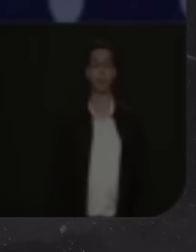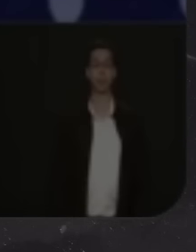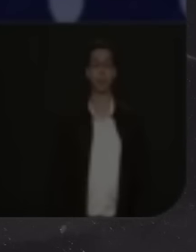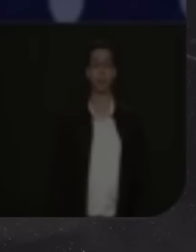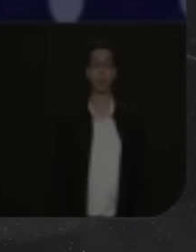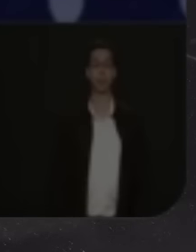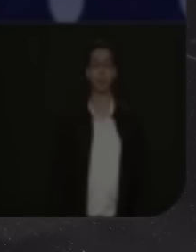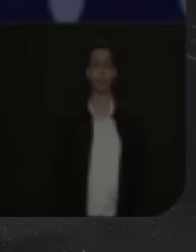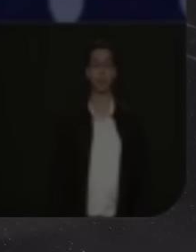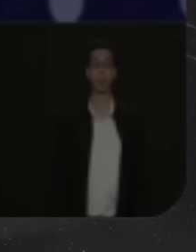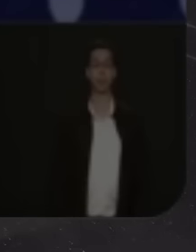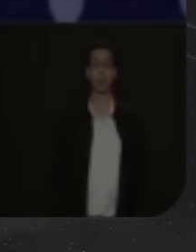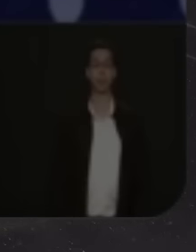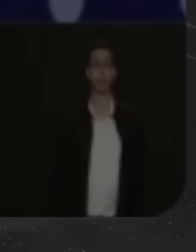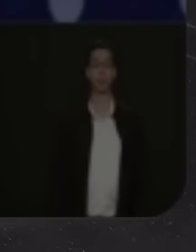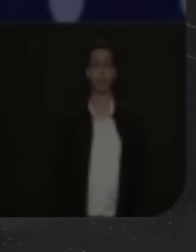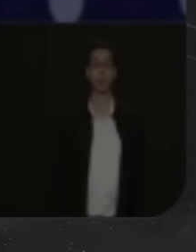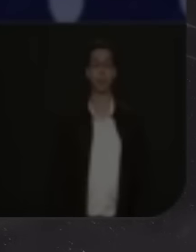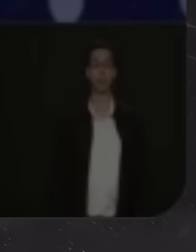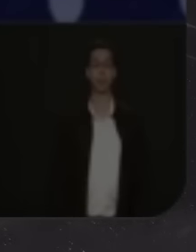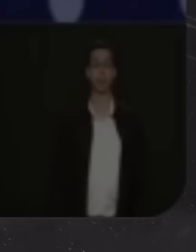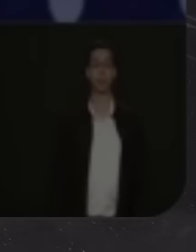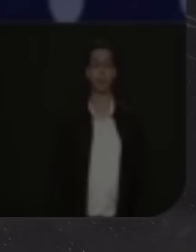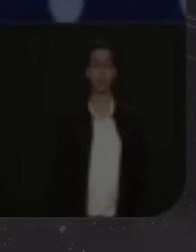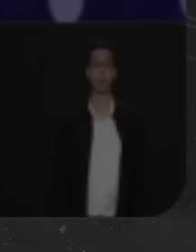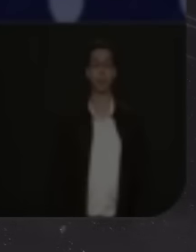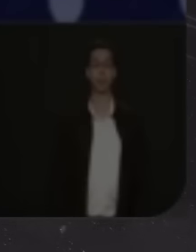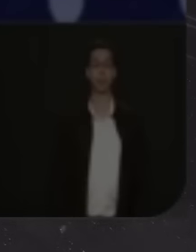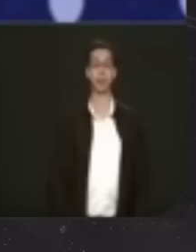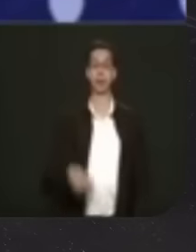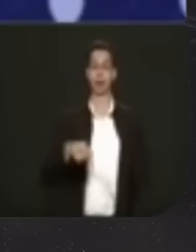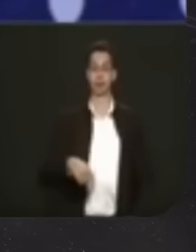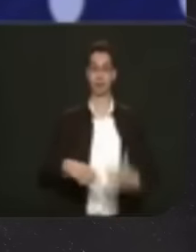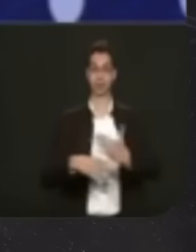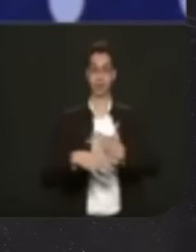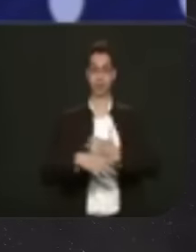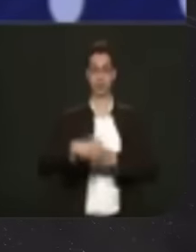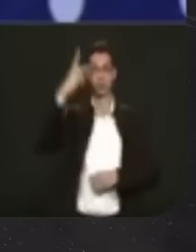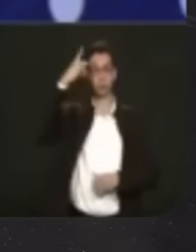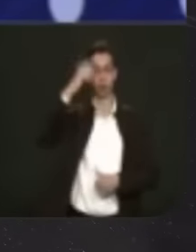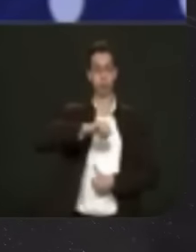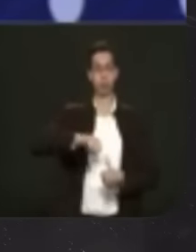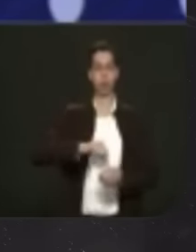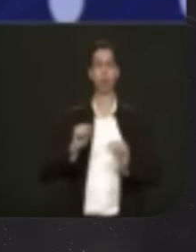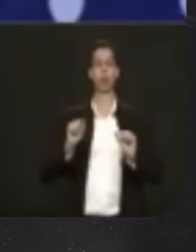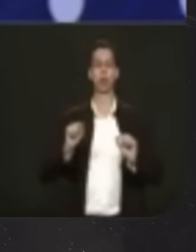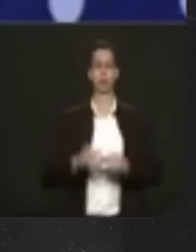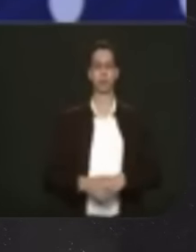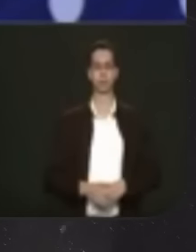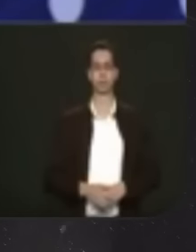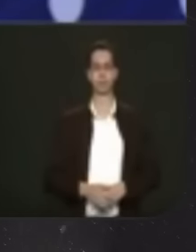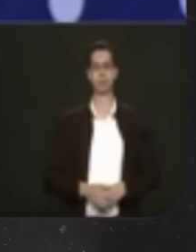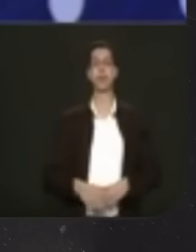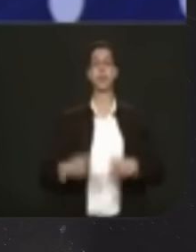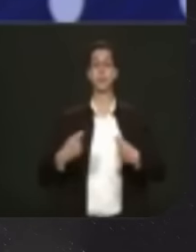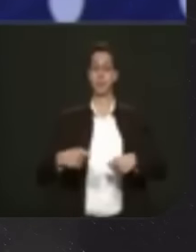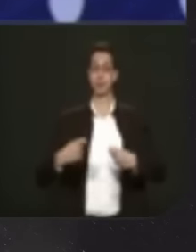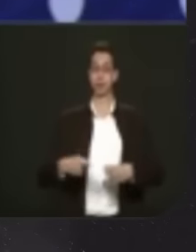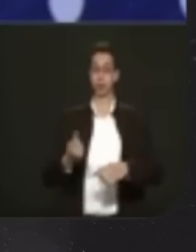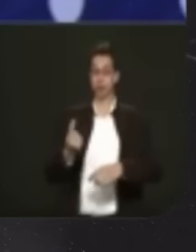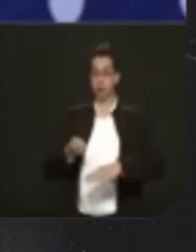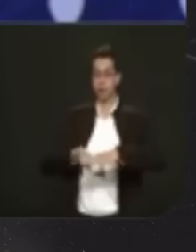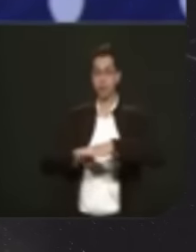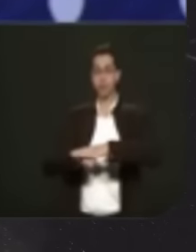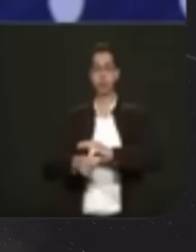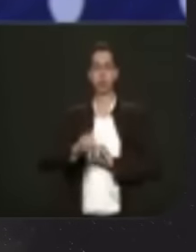mundo entendeu na minha família é outro nível já começar a falar de professor deixar escolarização e investir em educação você que é professor você vai